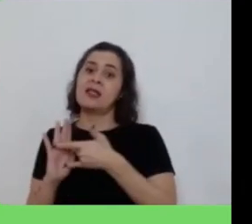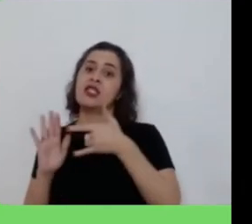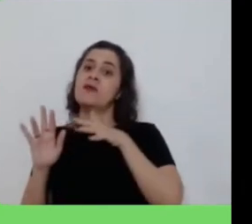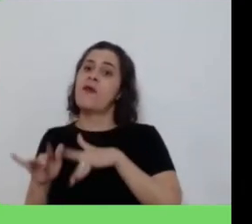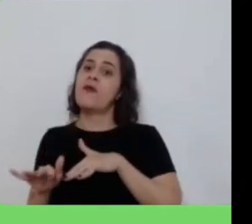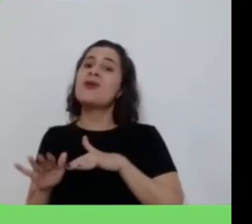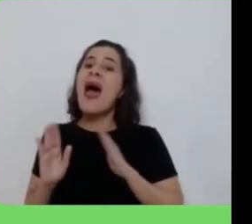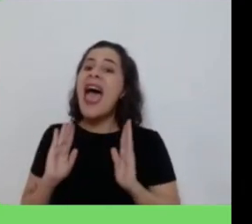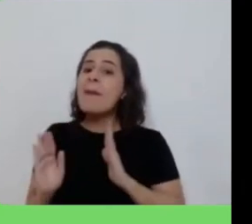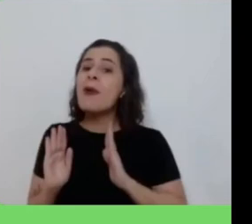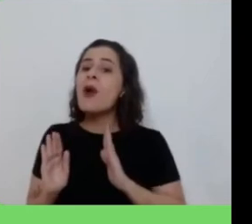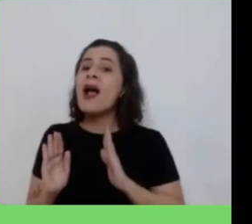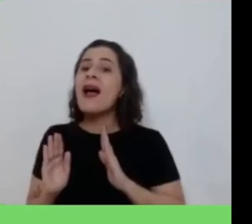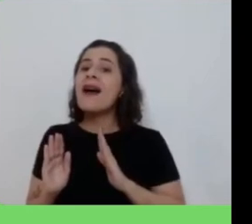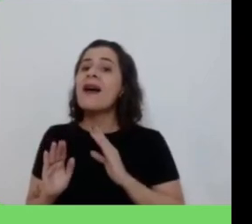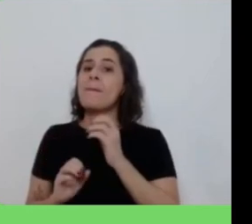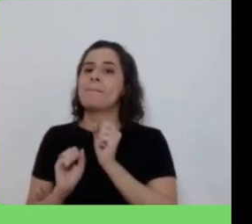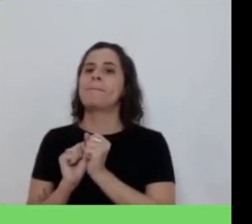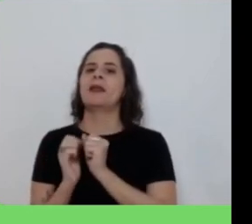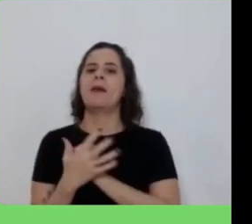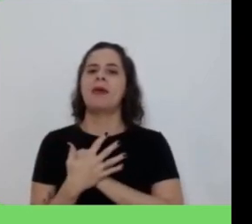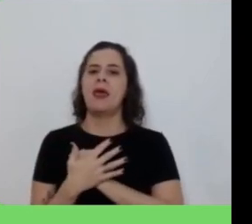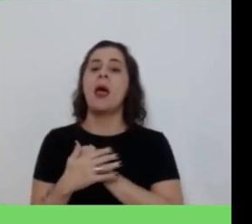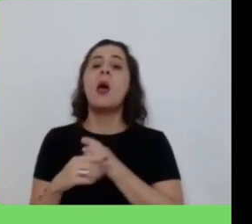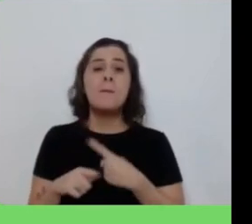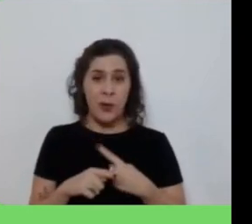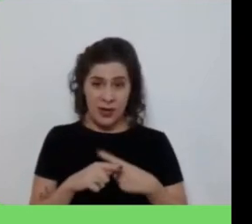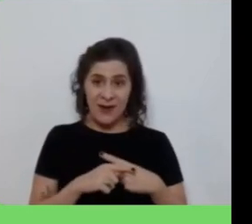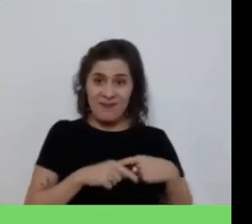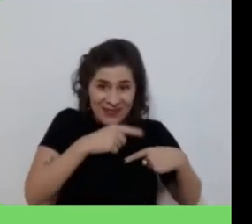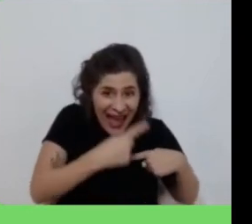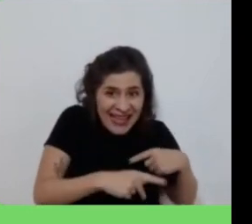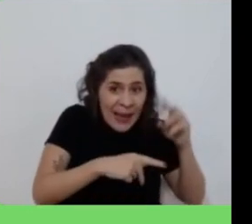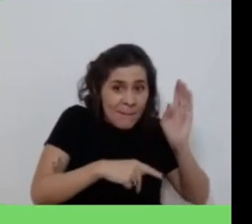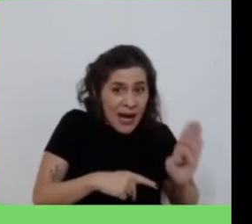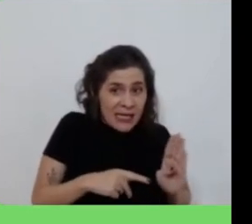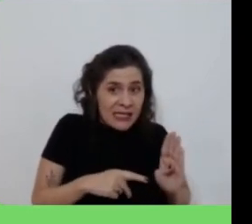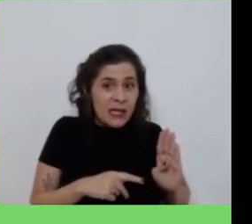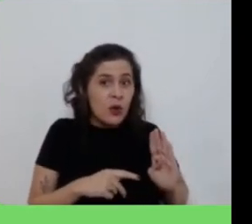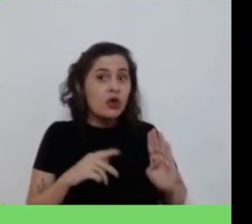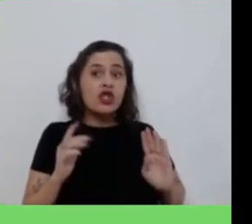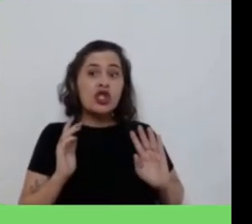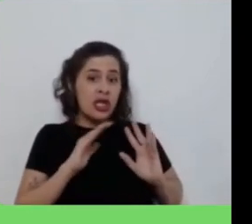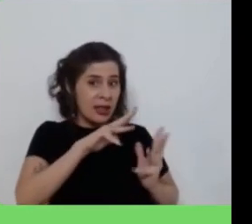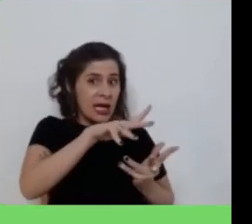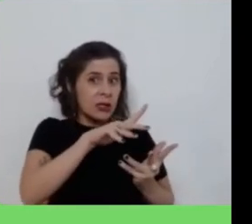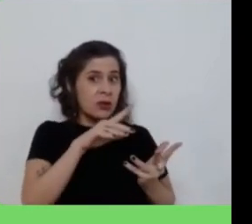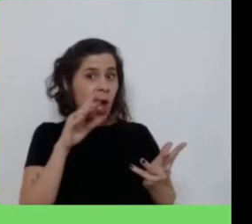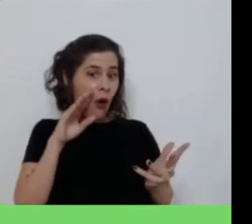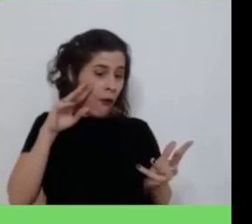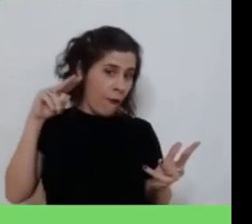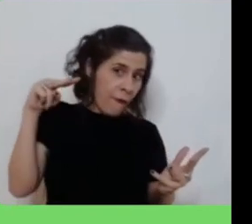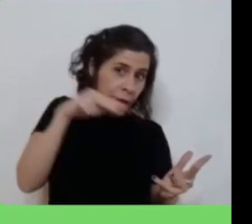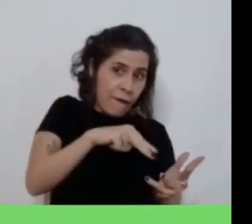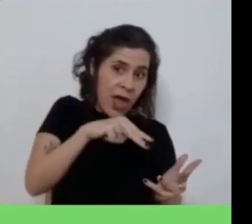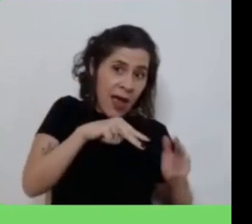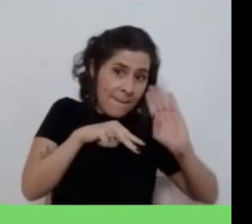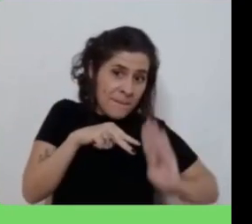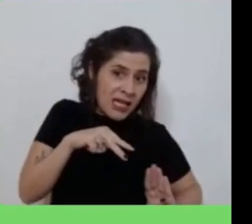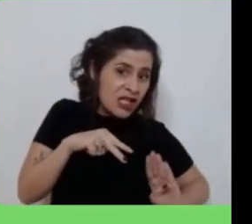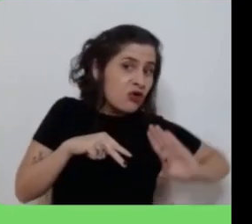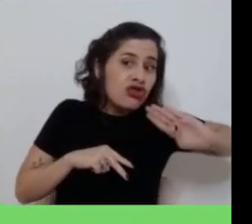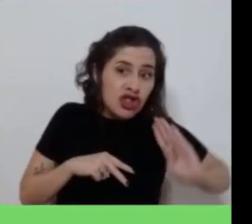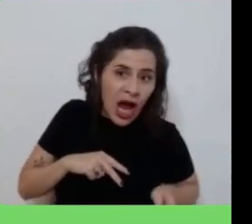visibilidade internacional que a nossa indústria que os nossos games já estavam começando a ter